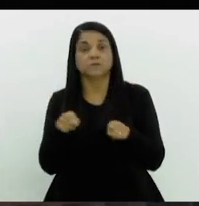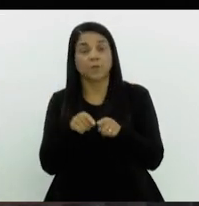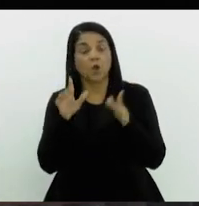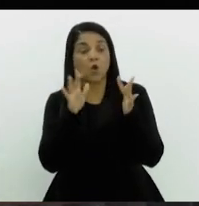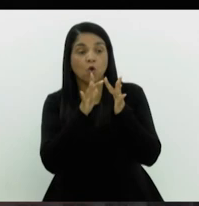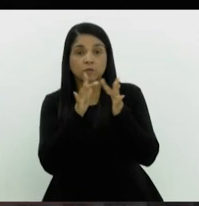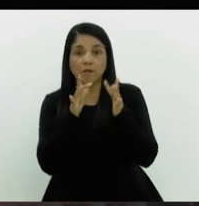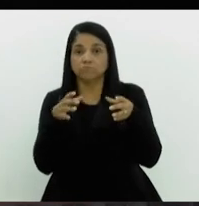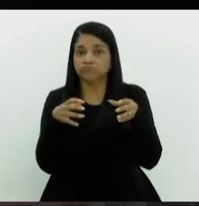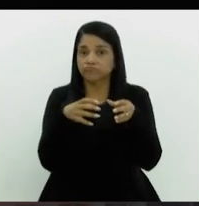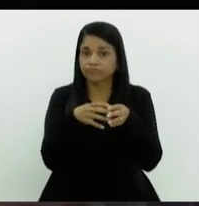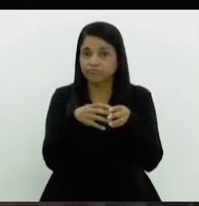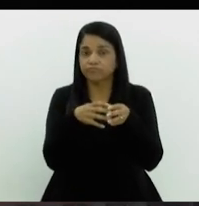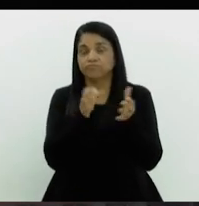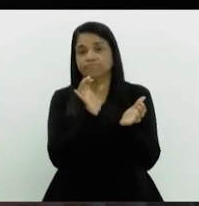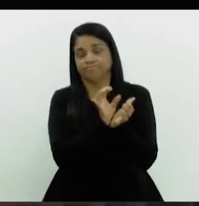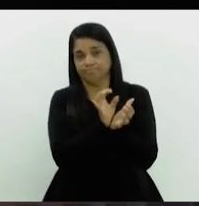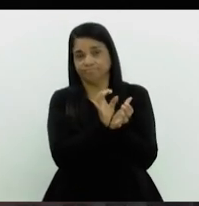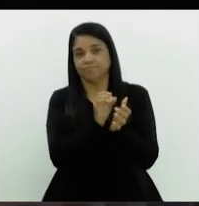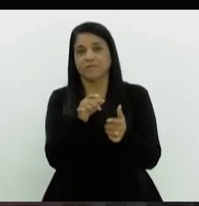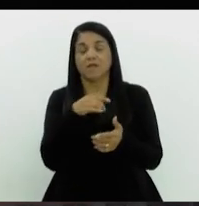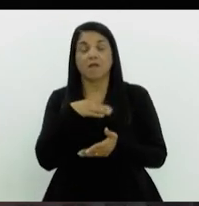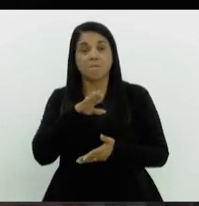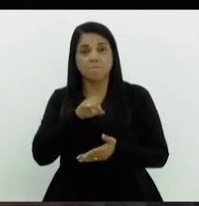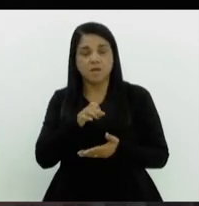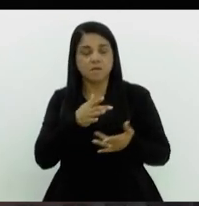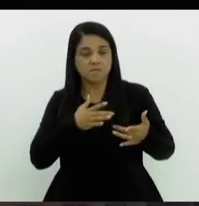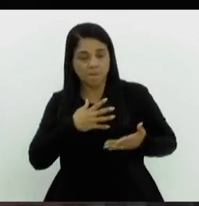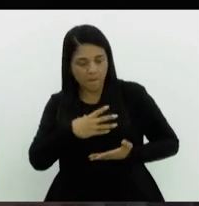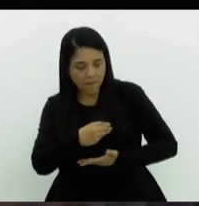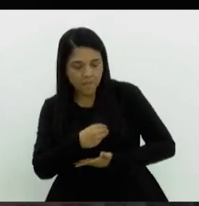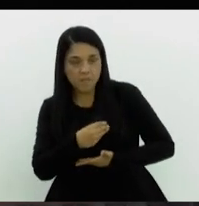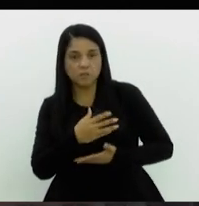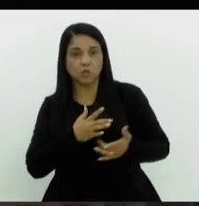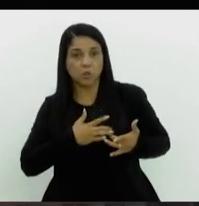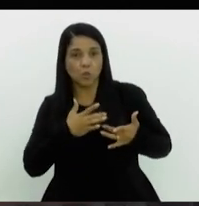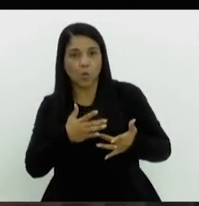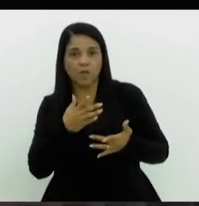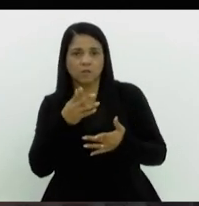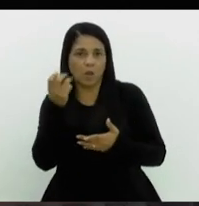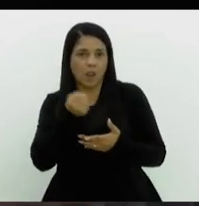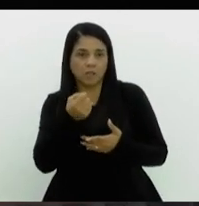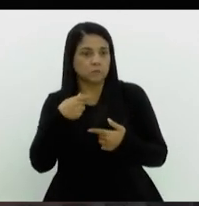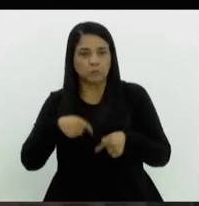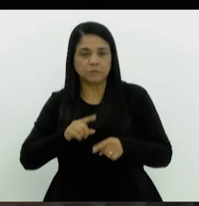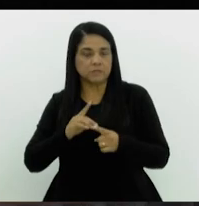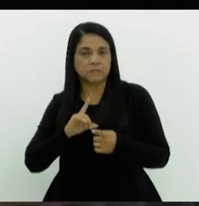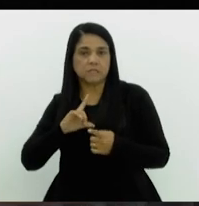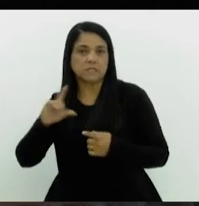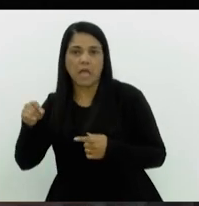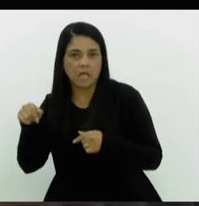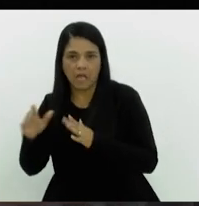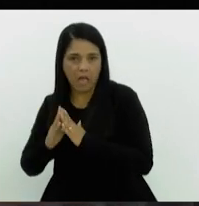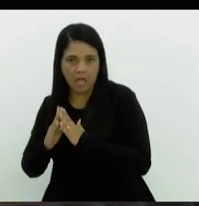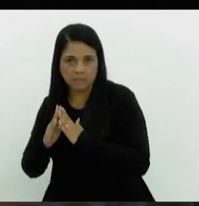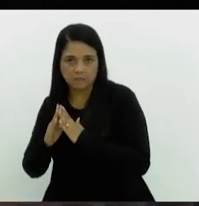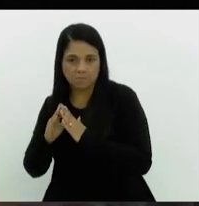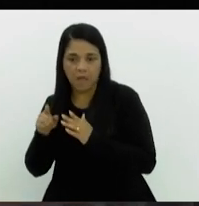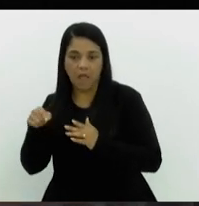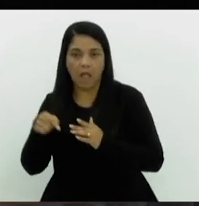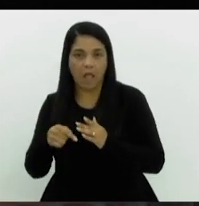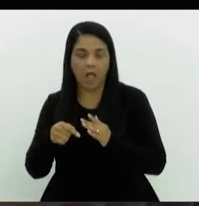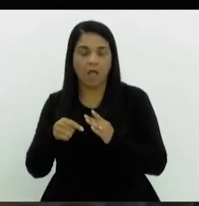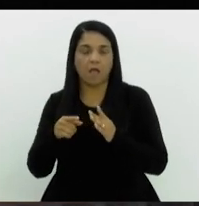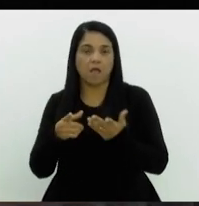a equipe. A mãe que está amamentando, a mãe que está doando, não precisa se deslocar, volto a dizer, não precisa se deslocar